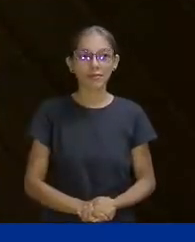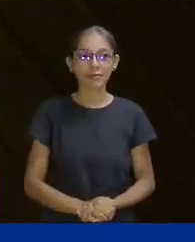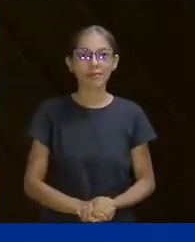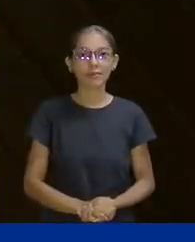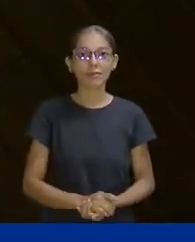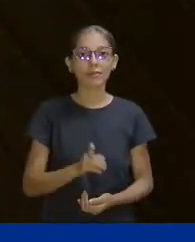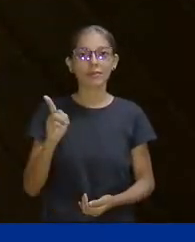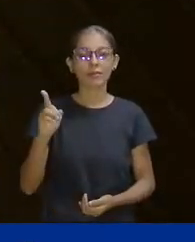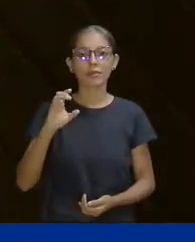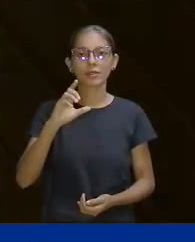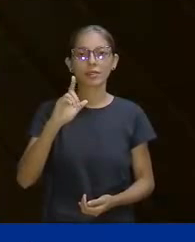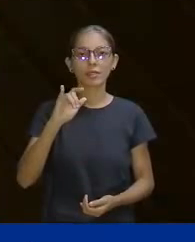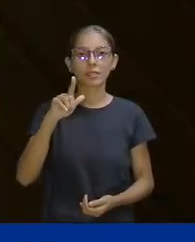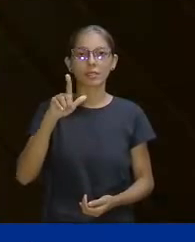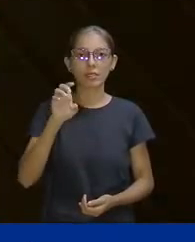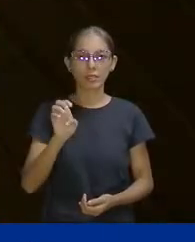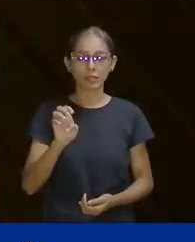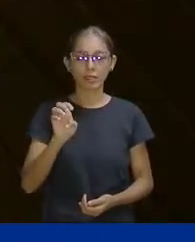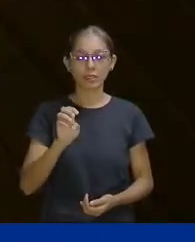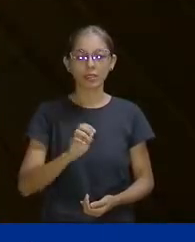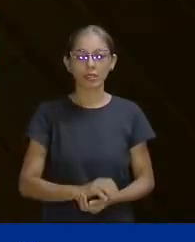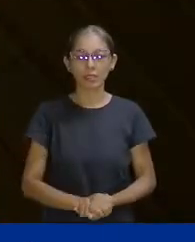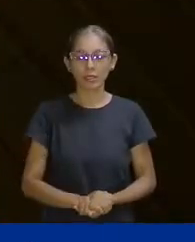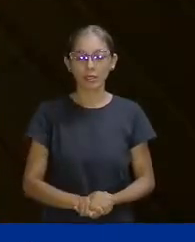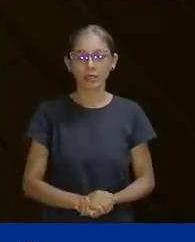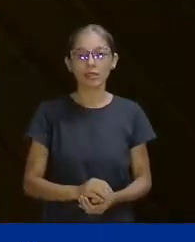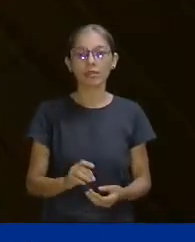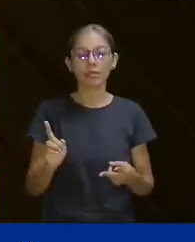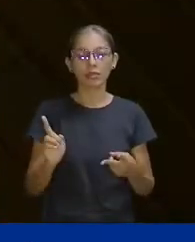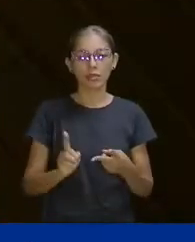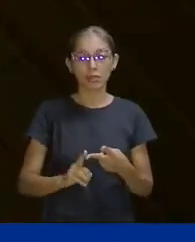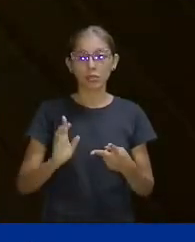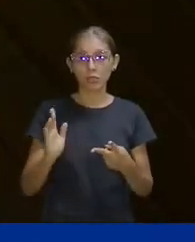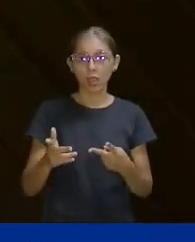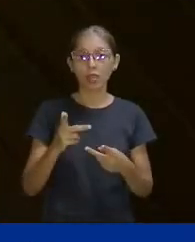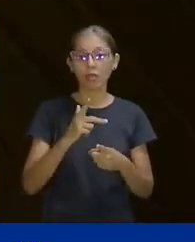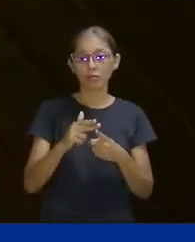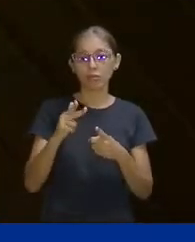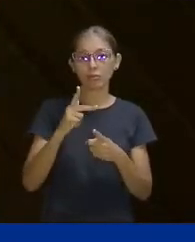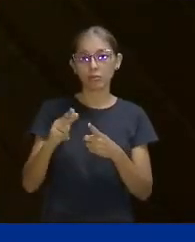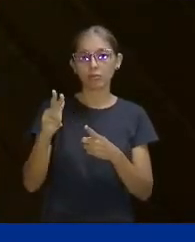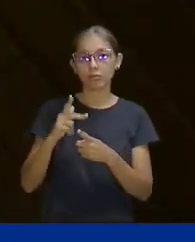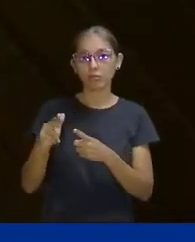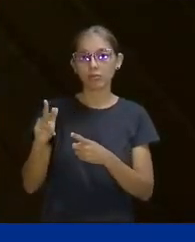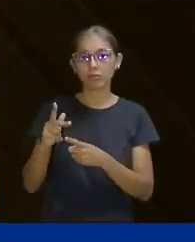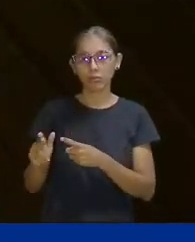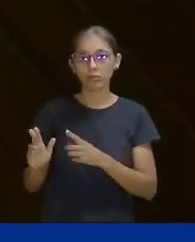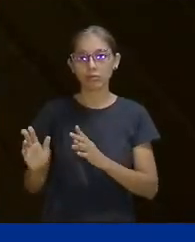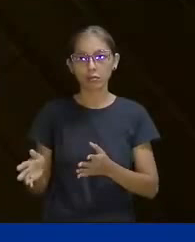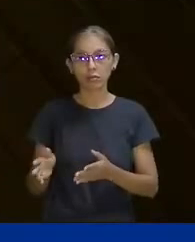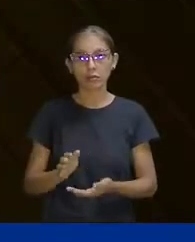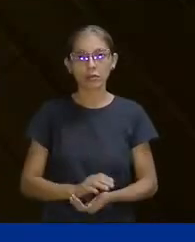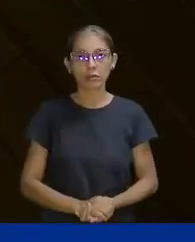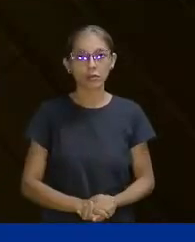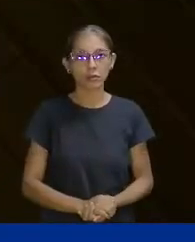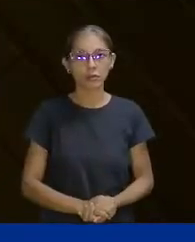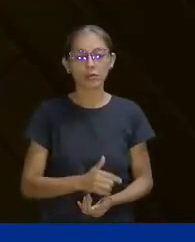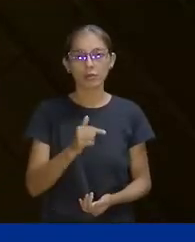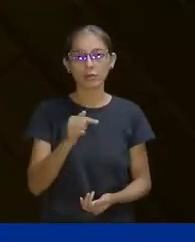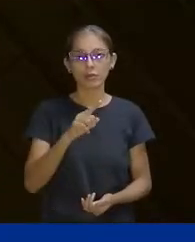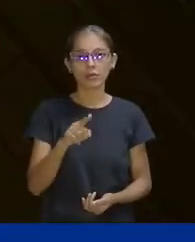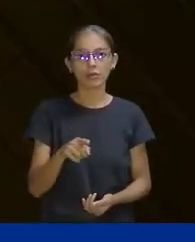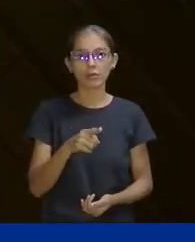do Chile e recordista mundial no arremesso de peso com a marca de 7,85